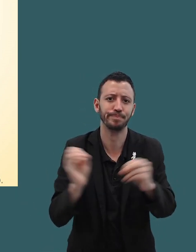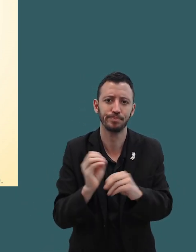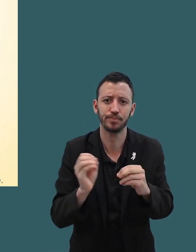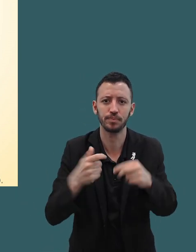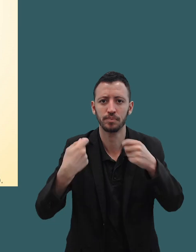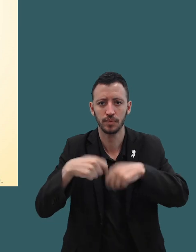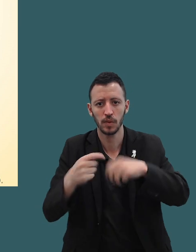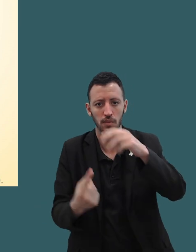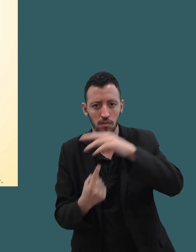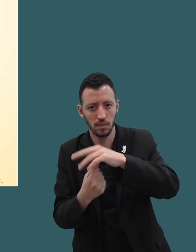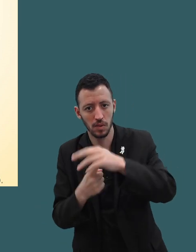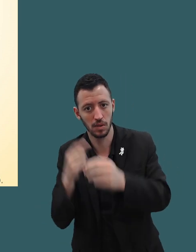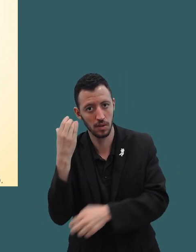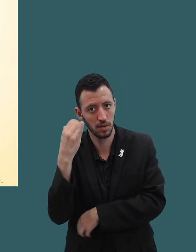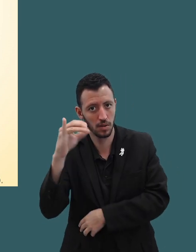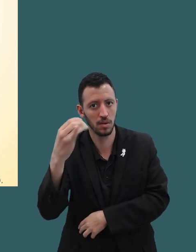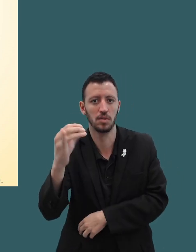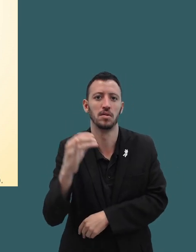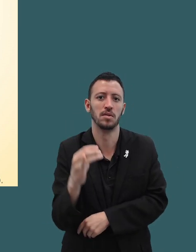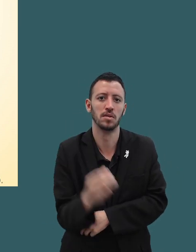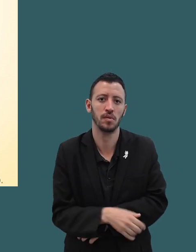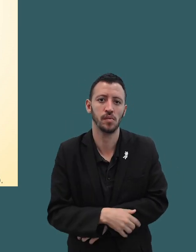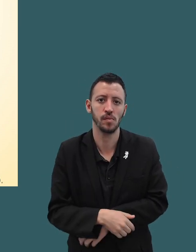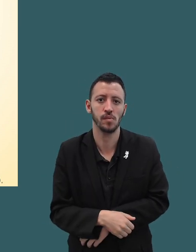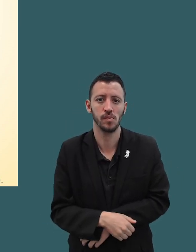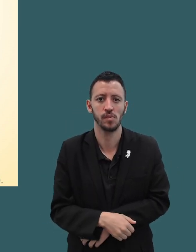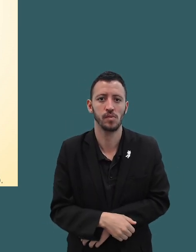turma que faz feira de ciência